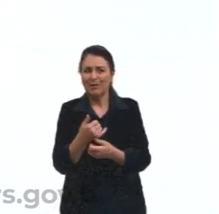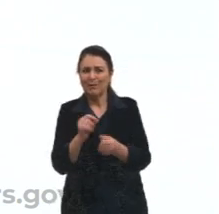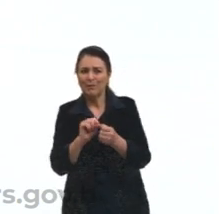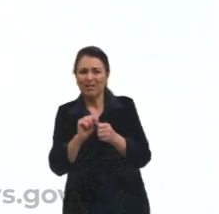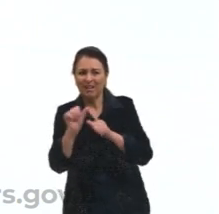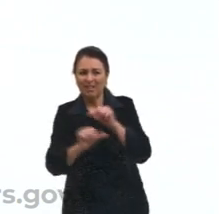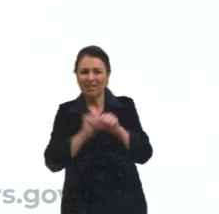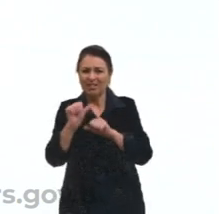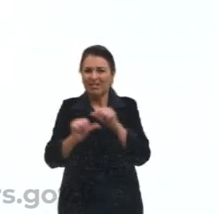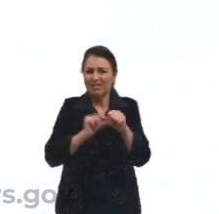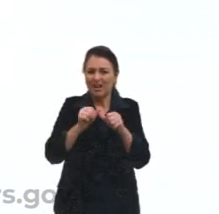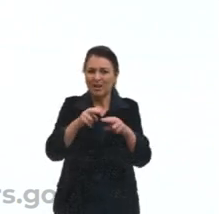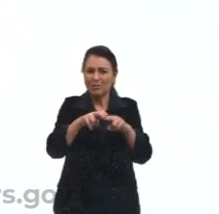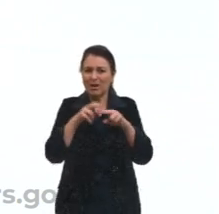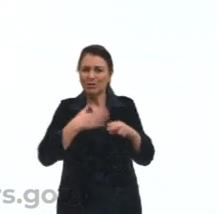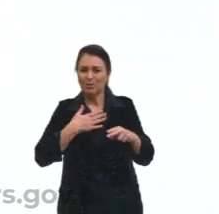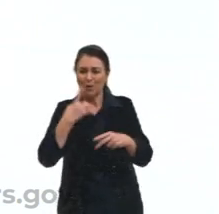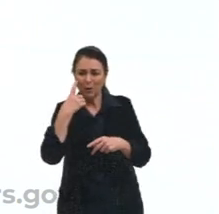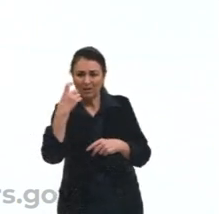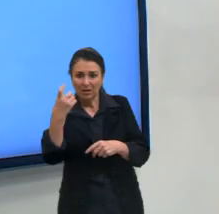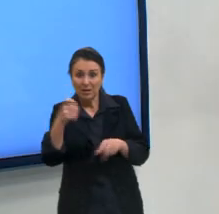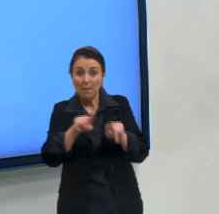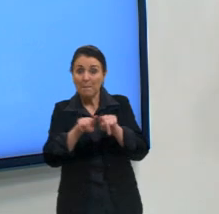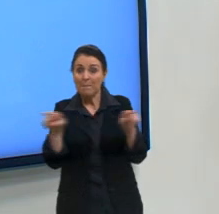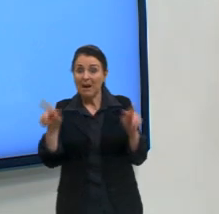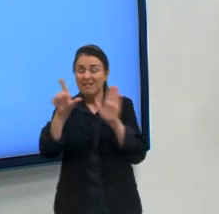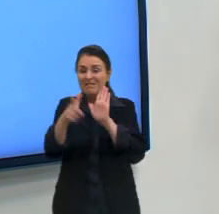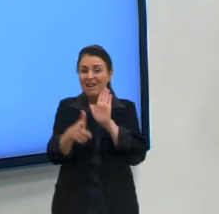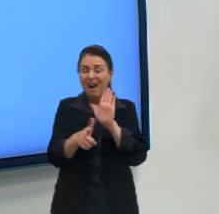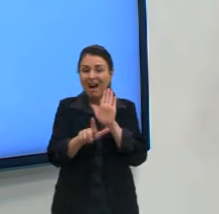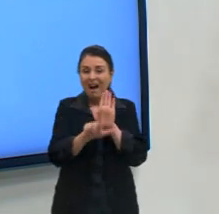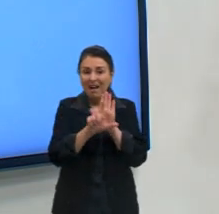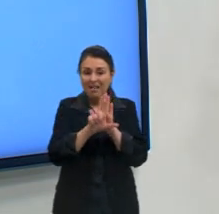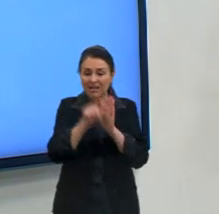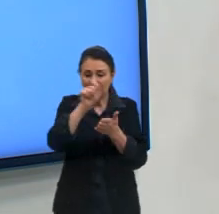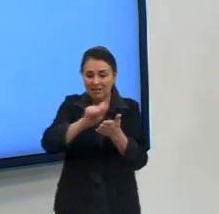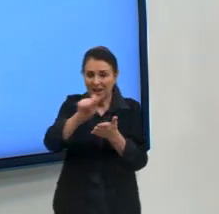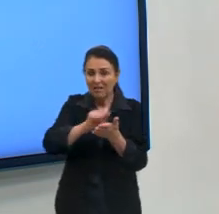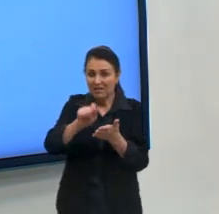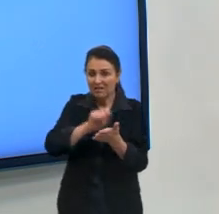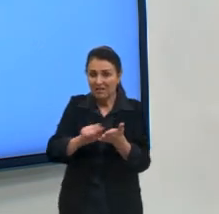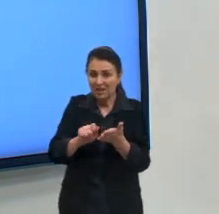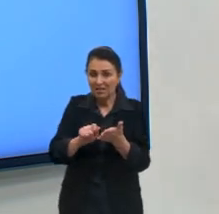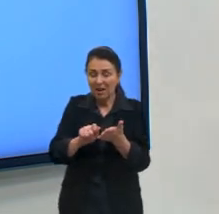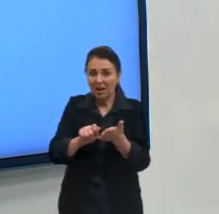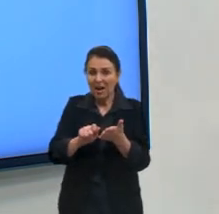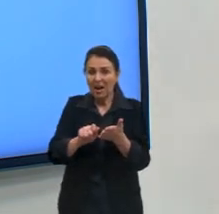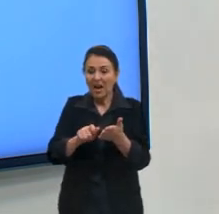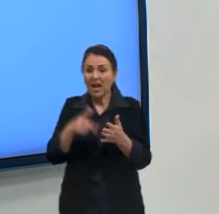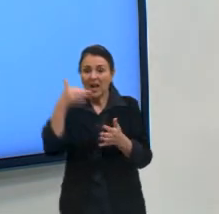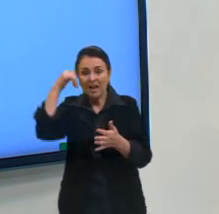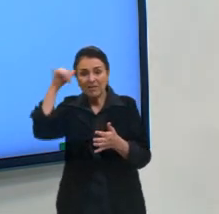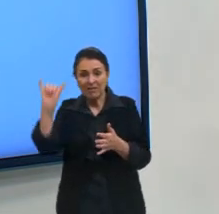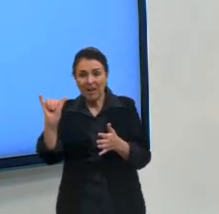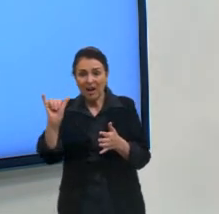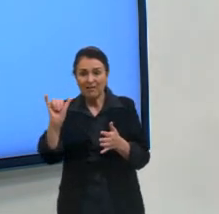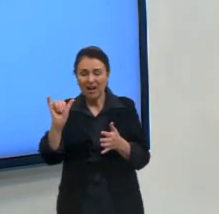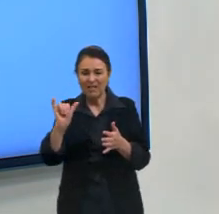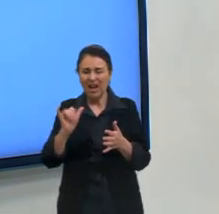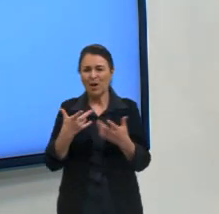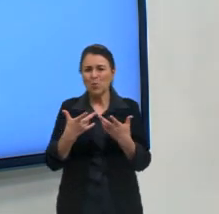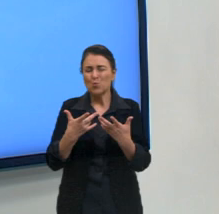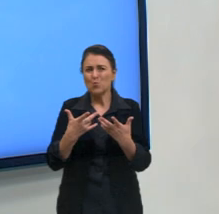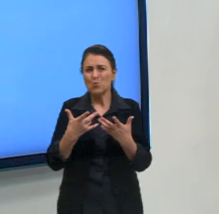fato das leis estarem registradas e escritas elas ajudavam que tivesse menos abusos de Poder do Seu partidas